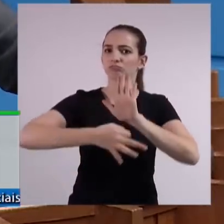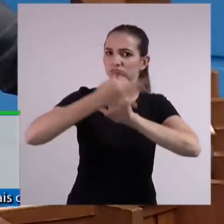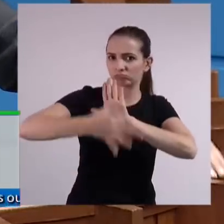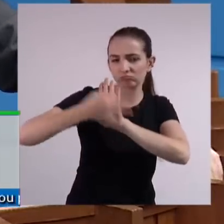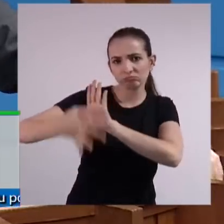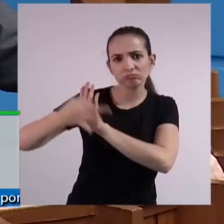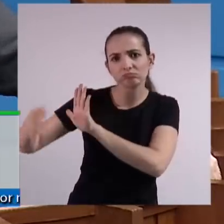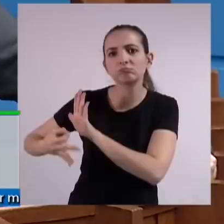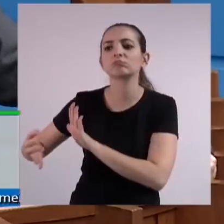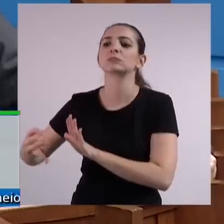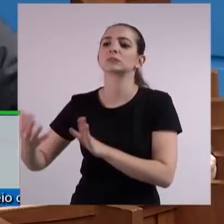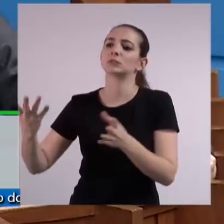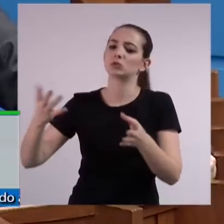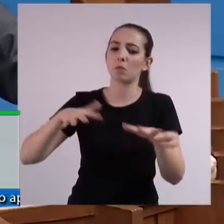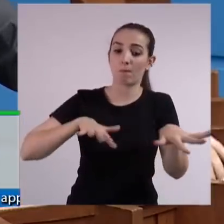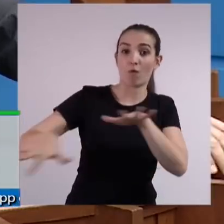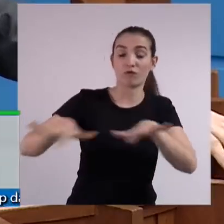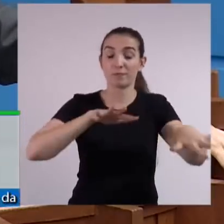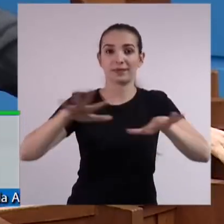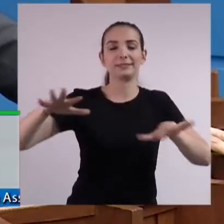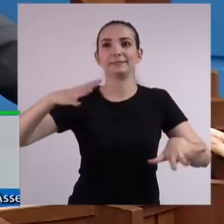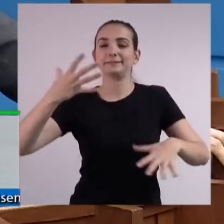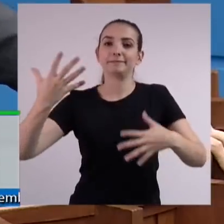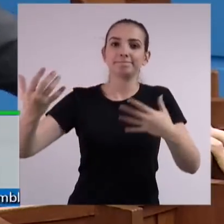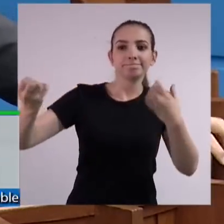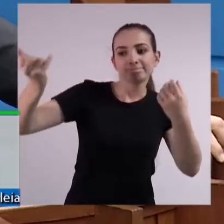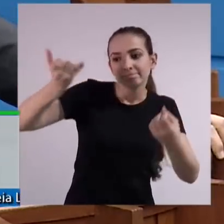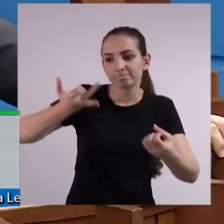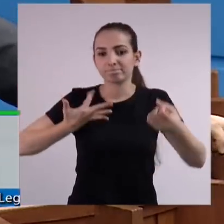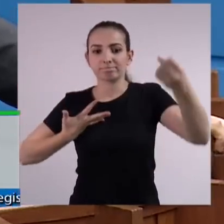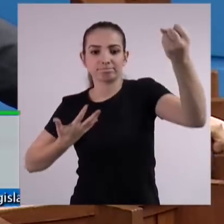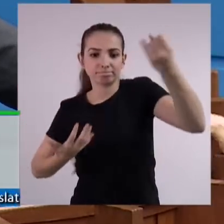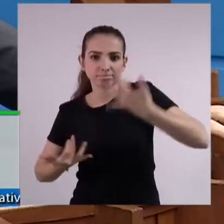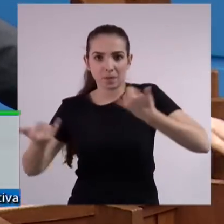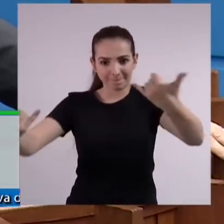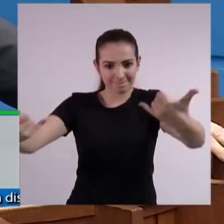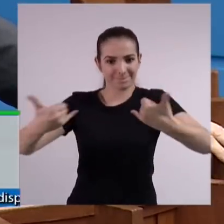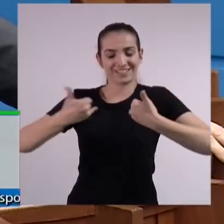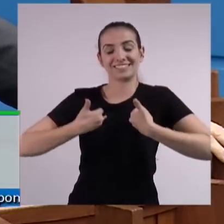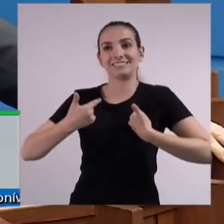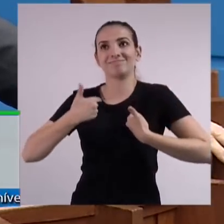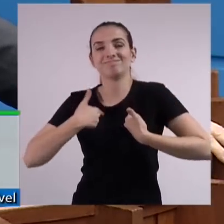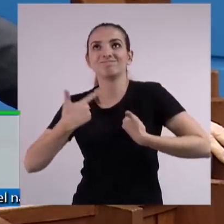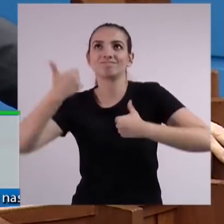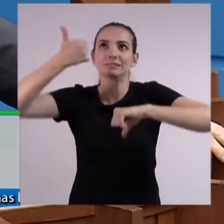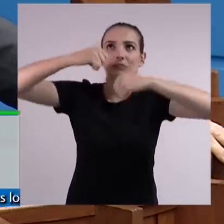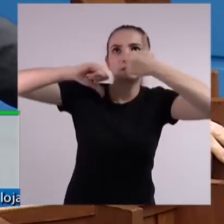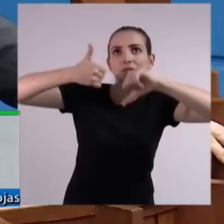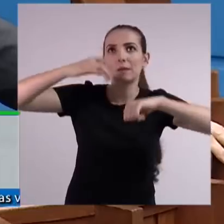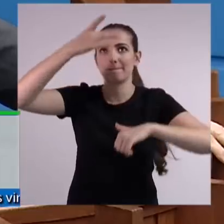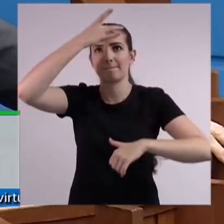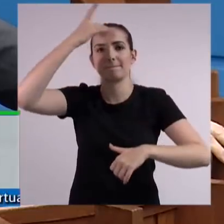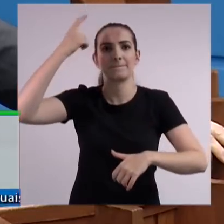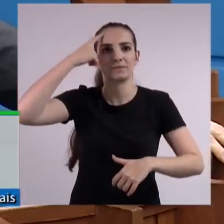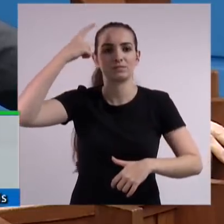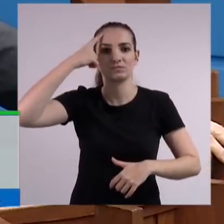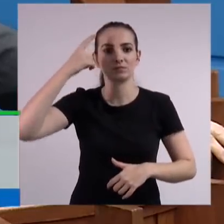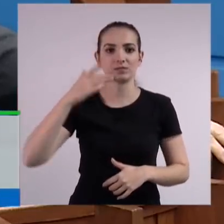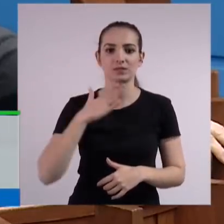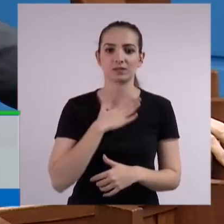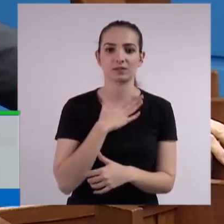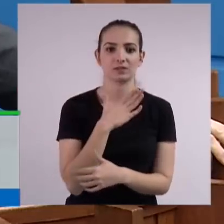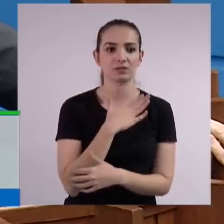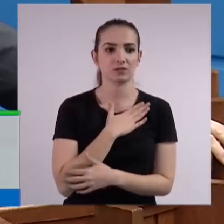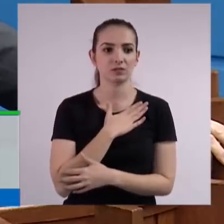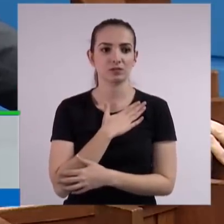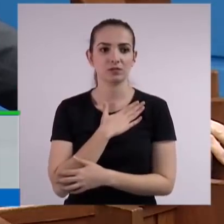toda essa movimentação e esse momento, que eu verifiquei que o meu mandato não